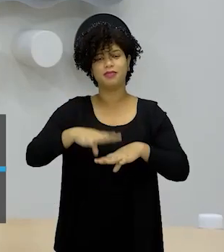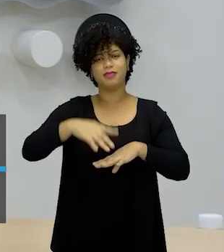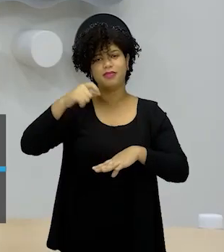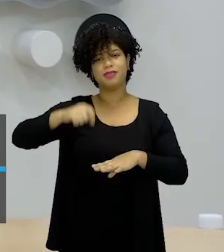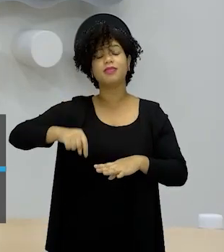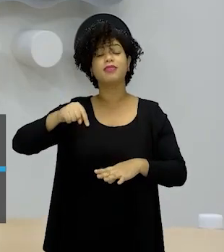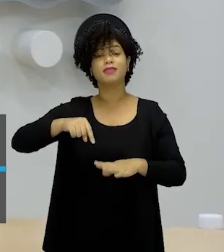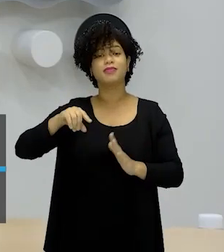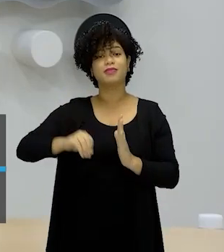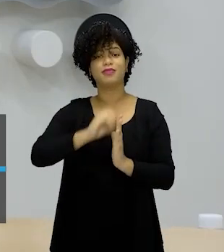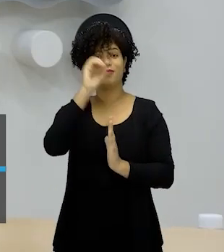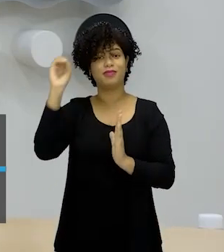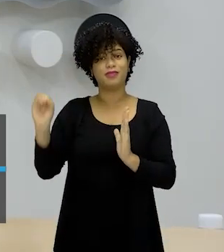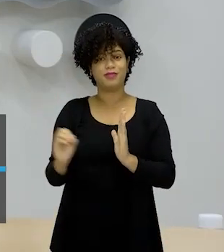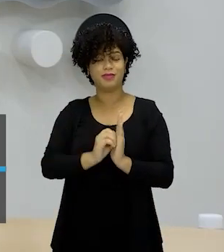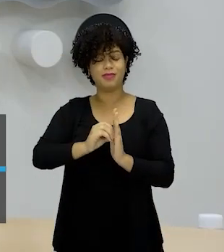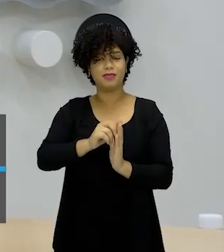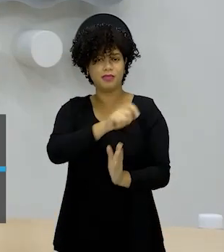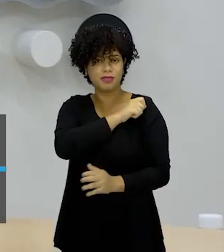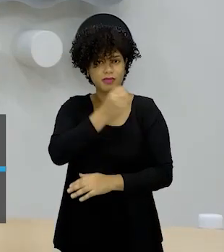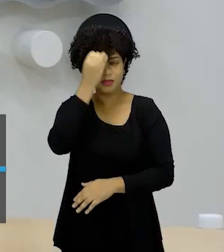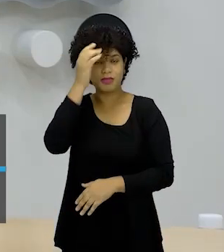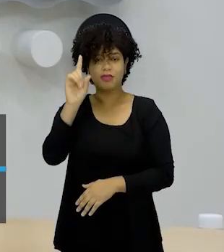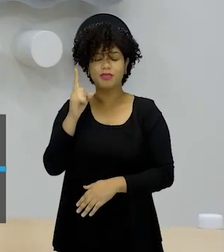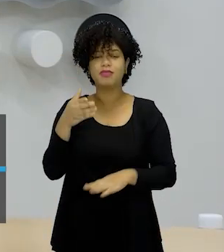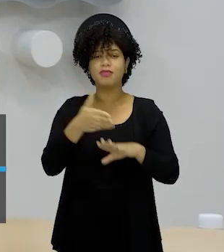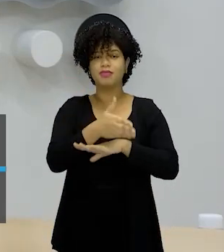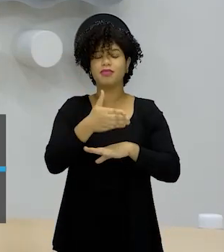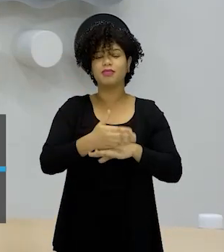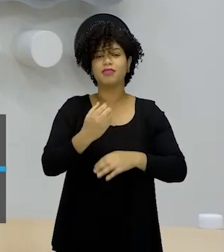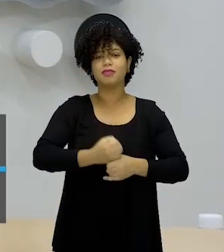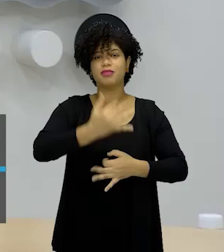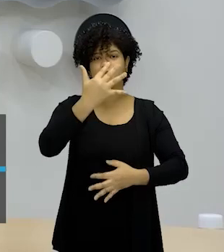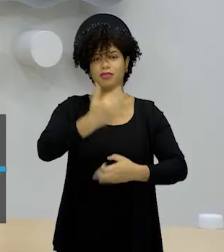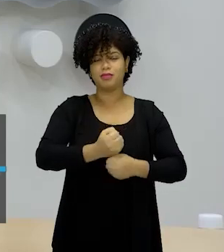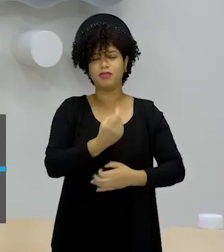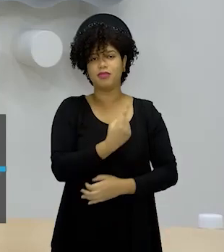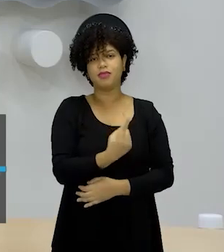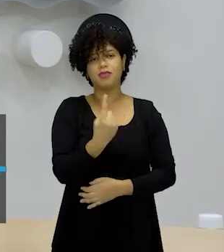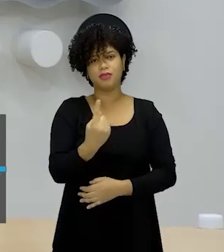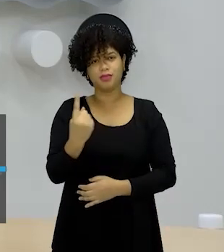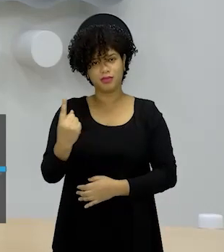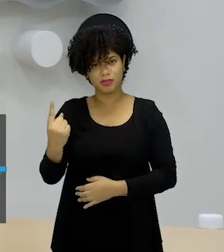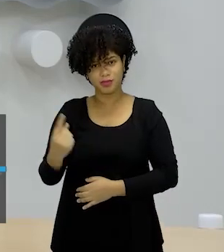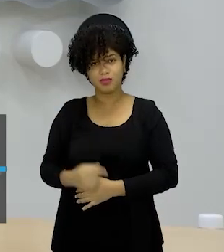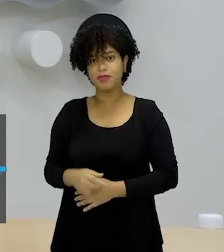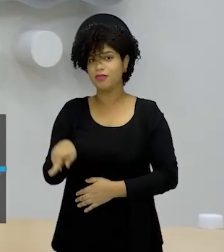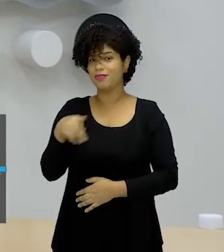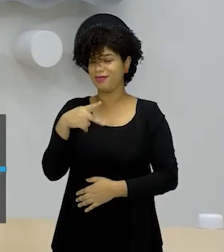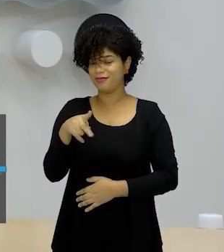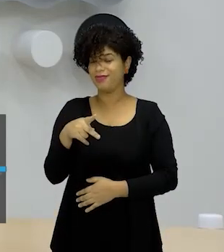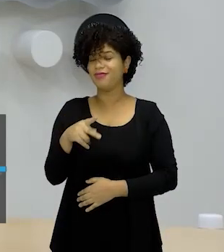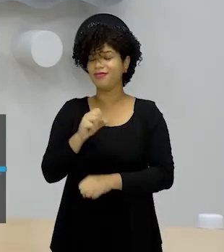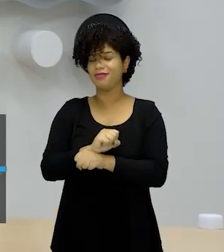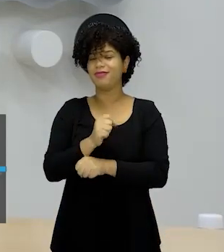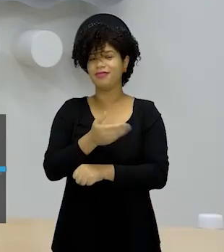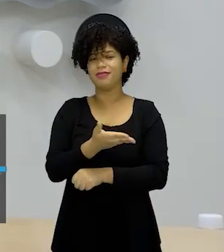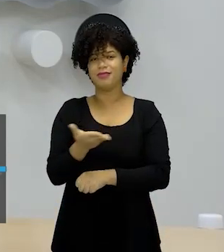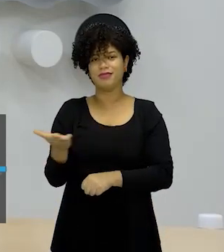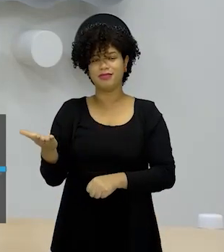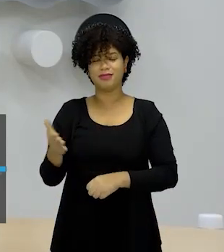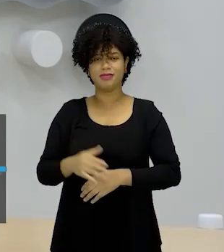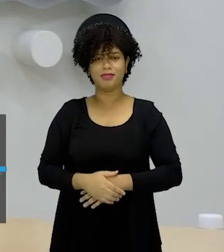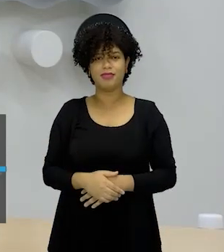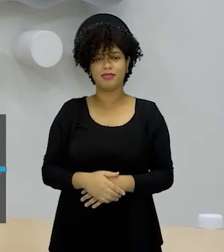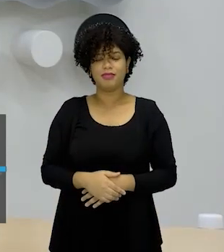de Mídias. Alunos, não se esqueçam de entrar no chat individual da sua sala de aula. O seu professor vai estar esperando. Mande a resposta